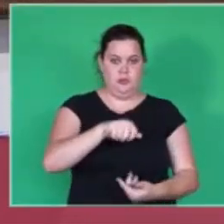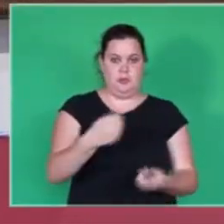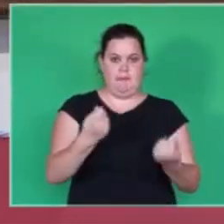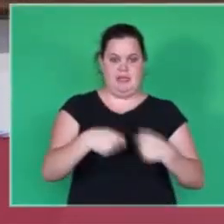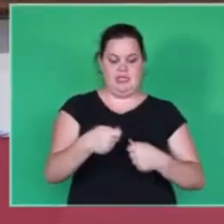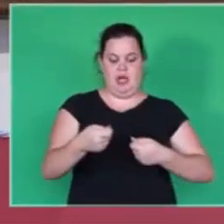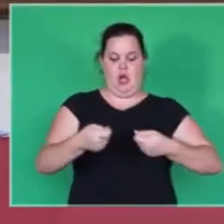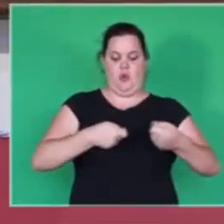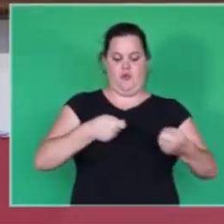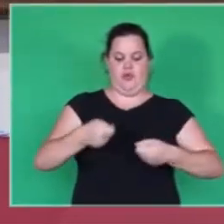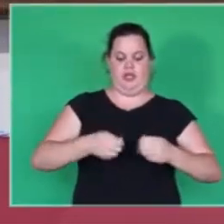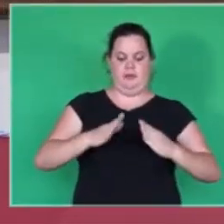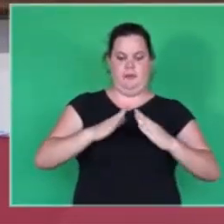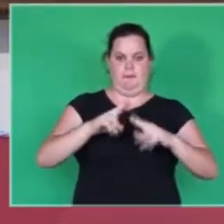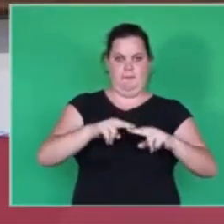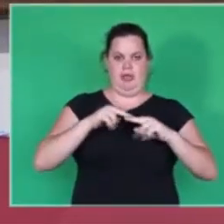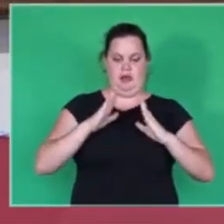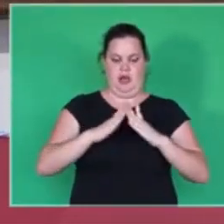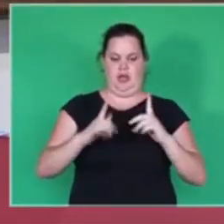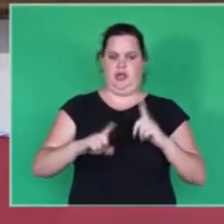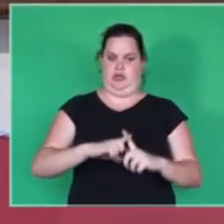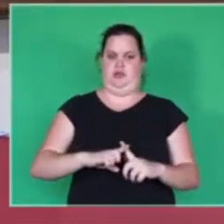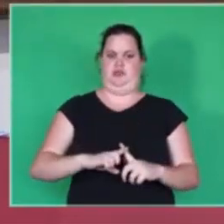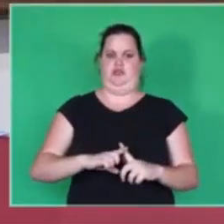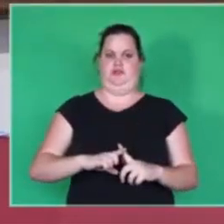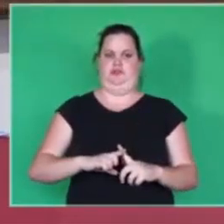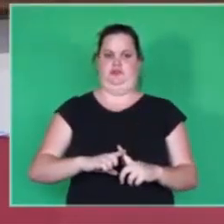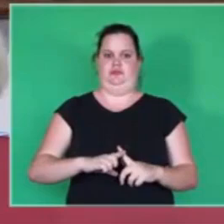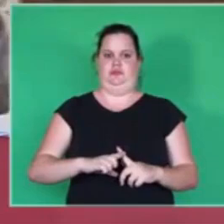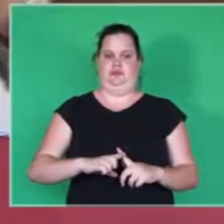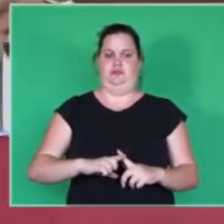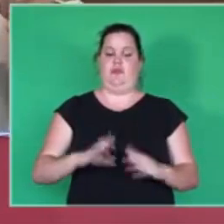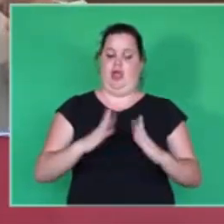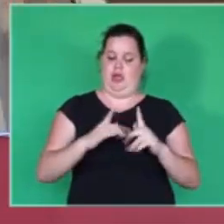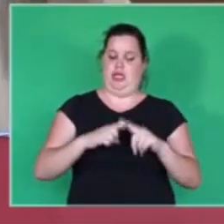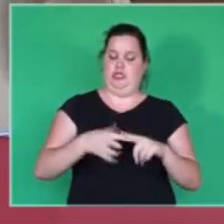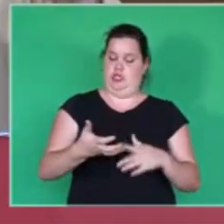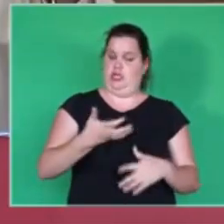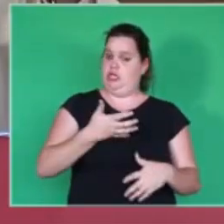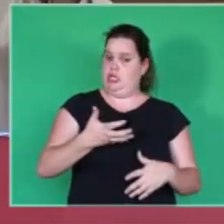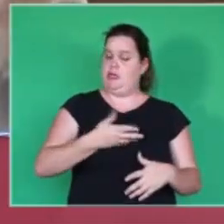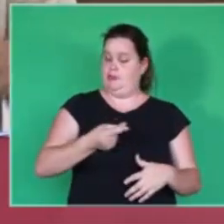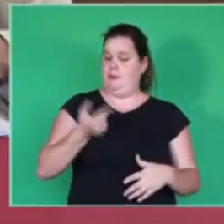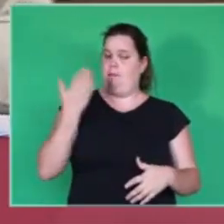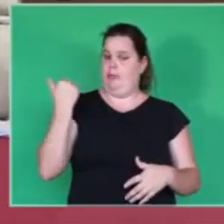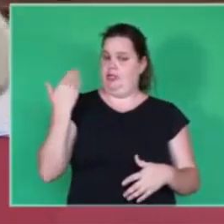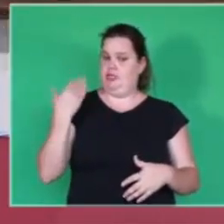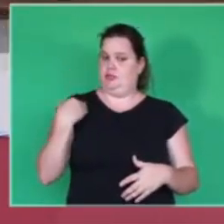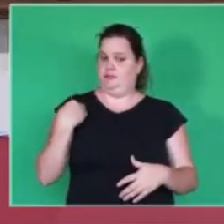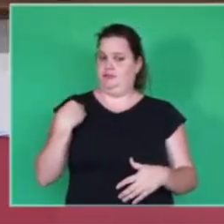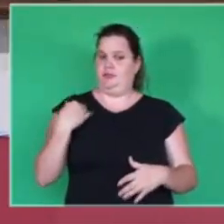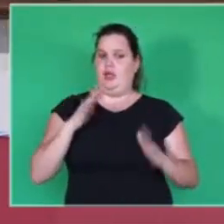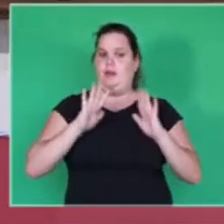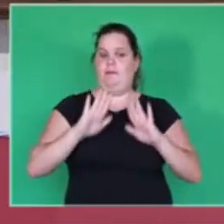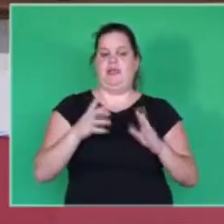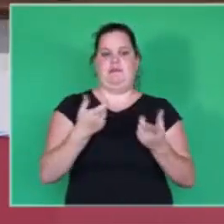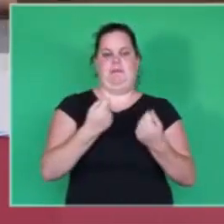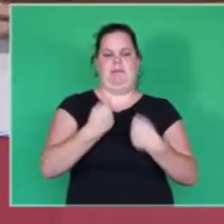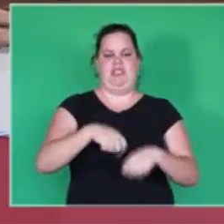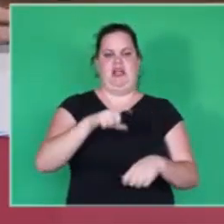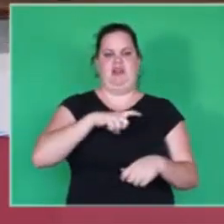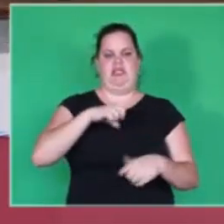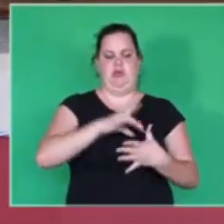pela igreja. Era tudo que a igreja queria. E que, para isso, era preciso ter um líder, que